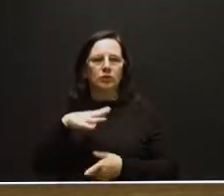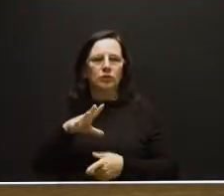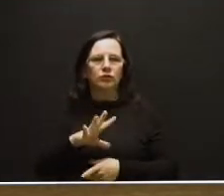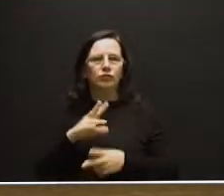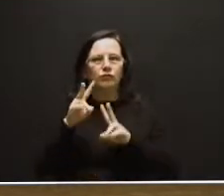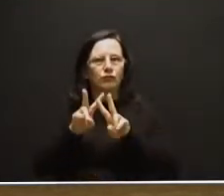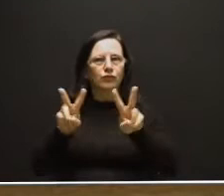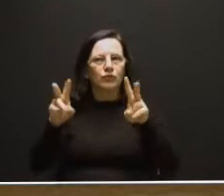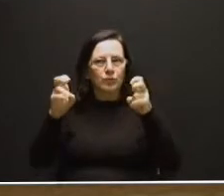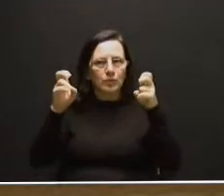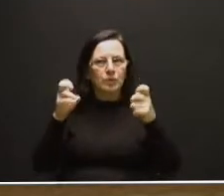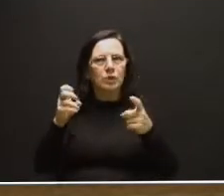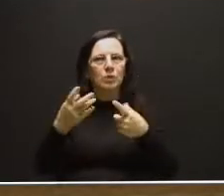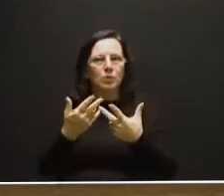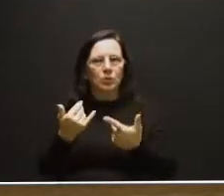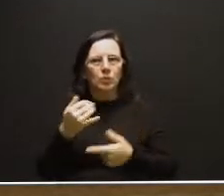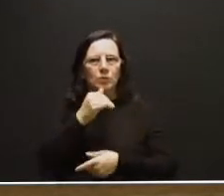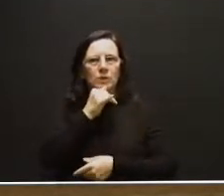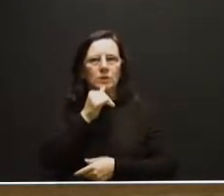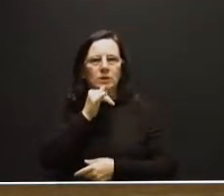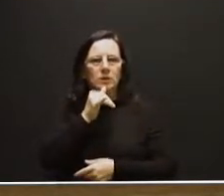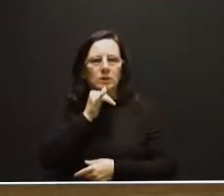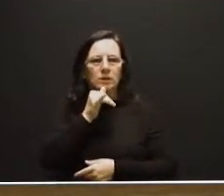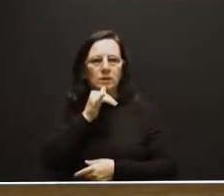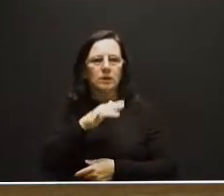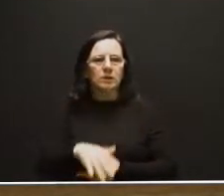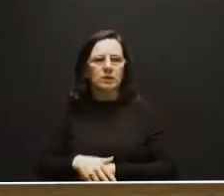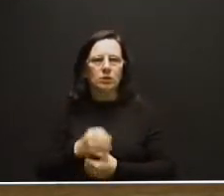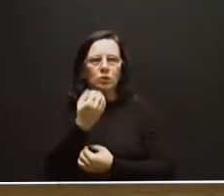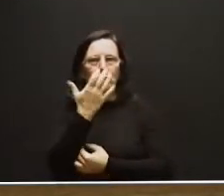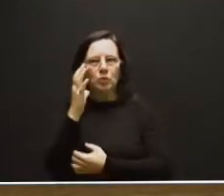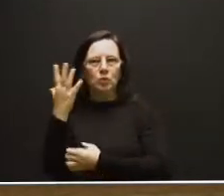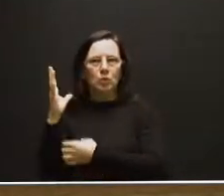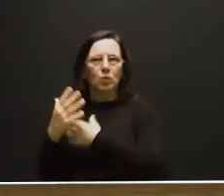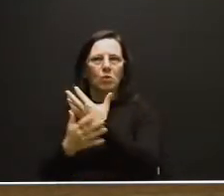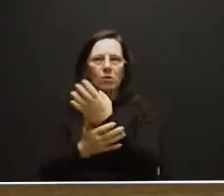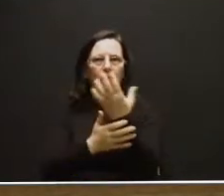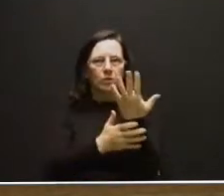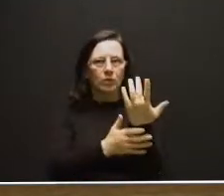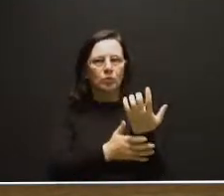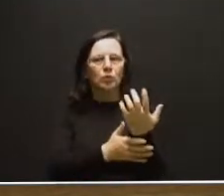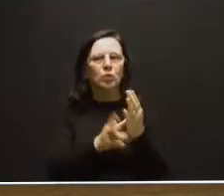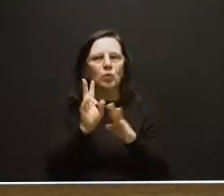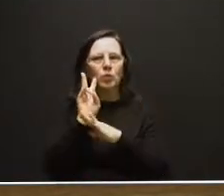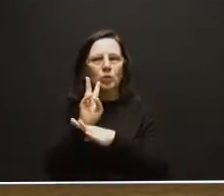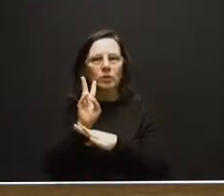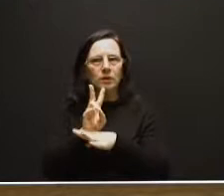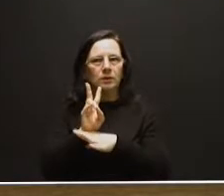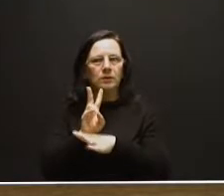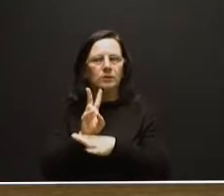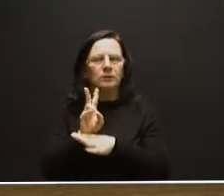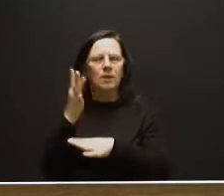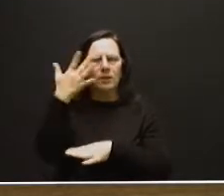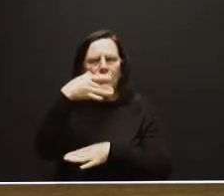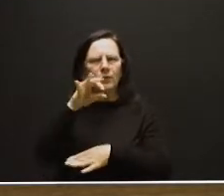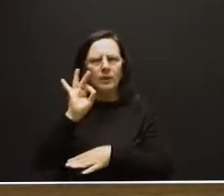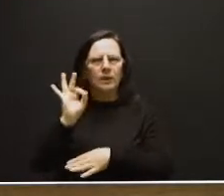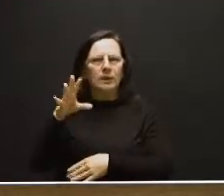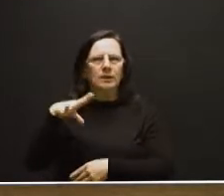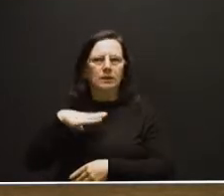a gente vê tantos exemplos aí de cidades quando são bem arborizadas bens cobain cuidados é outro visual então